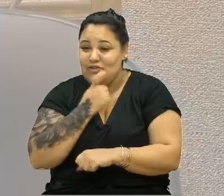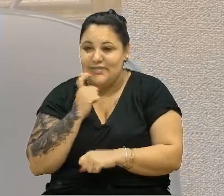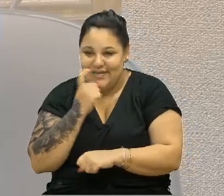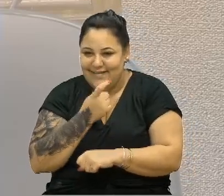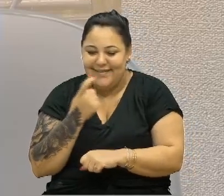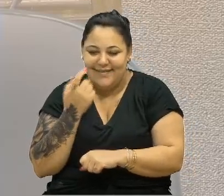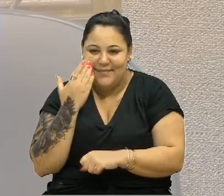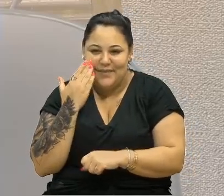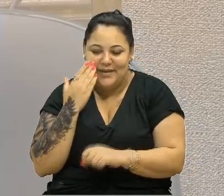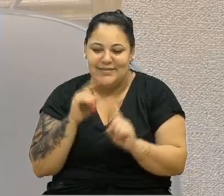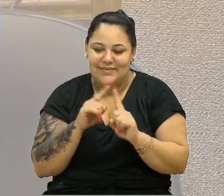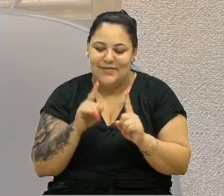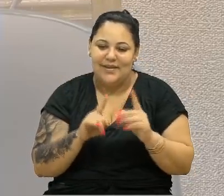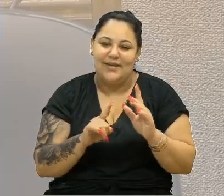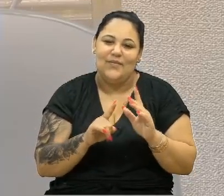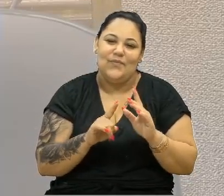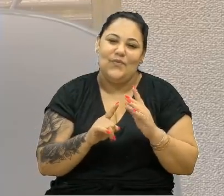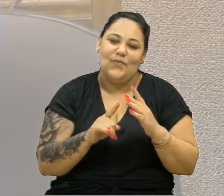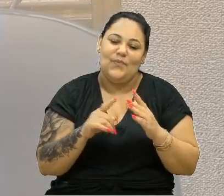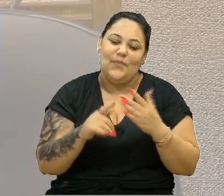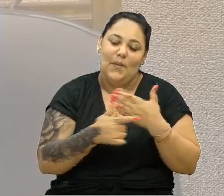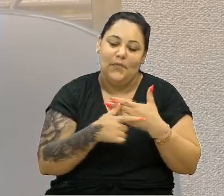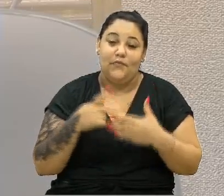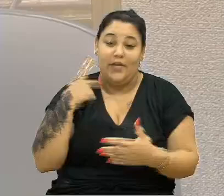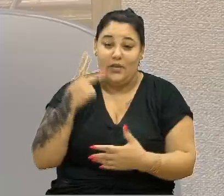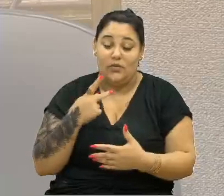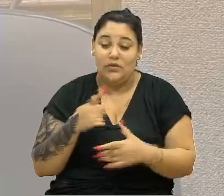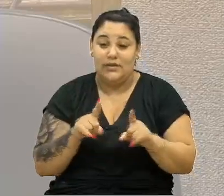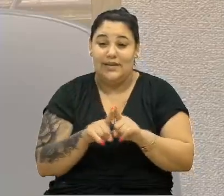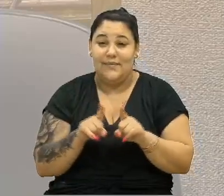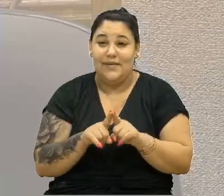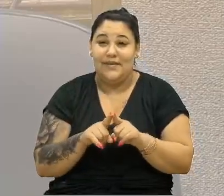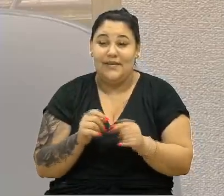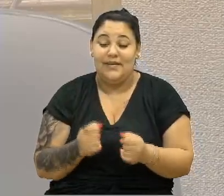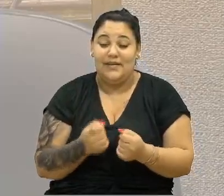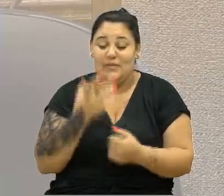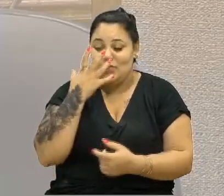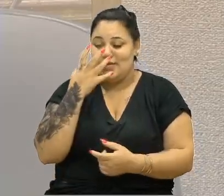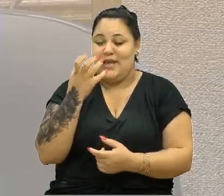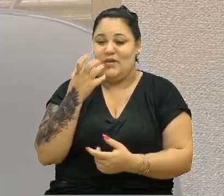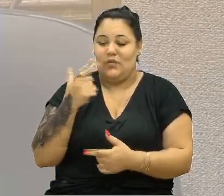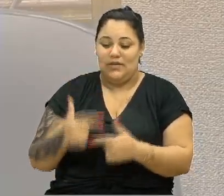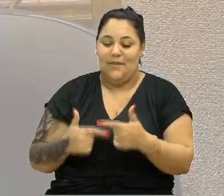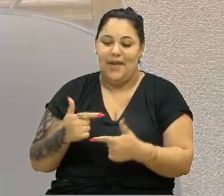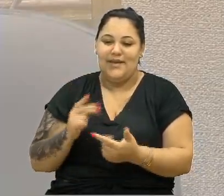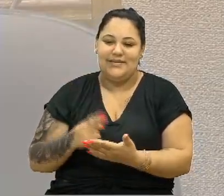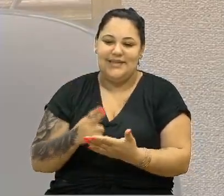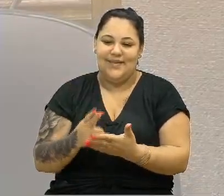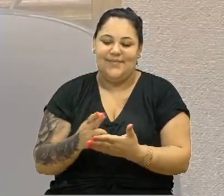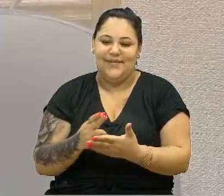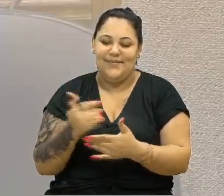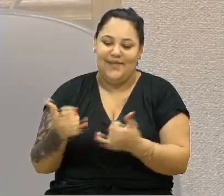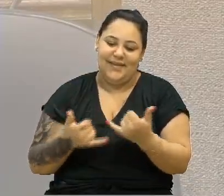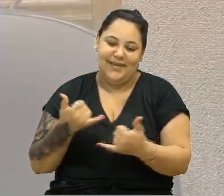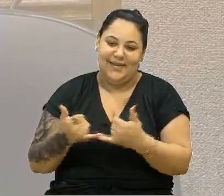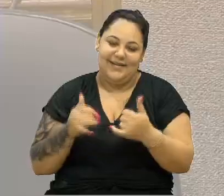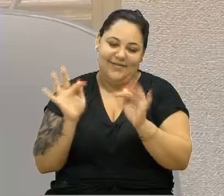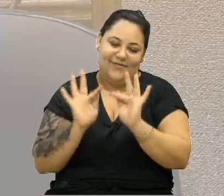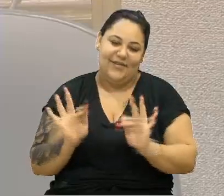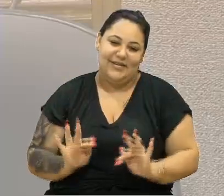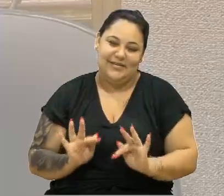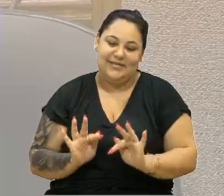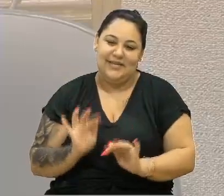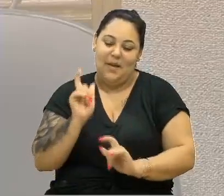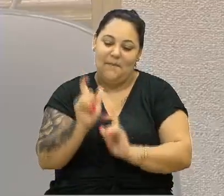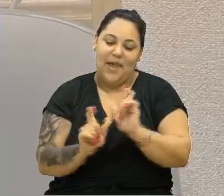vereador, né, e também levando com seriedade, mas também sempre com um bom humor, né, com uma palavra,